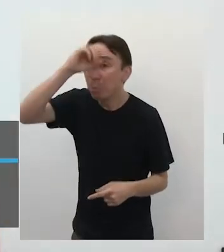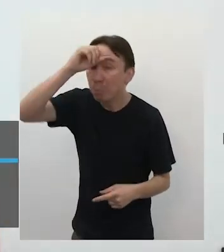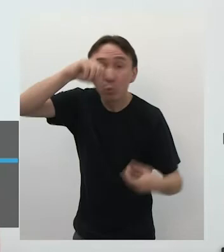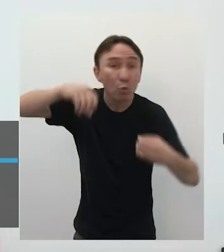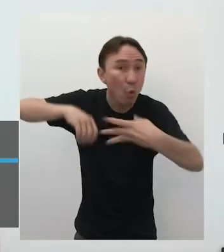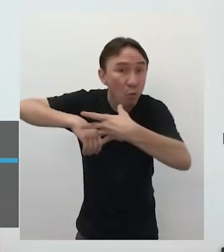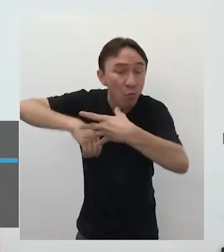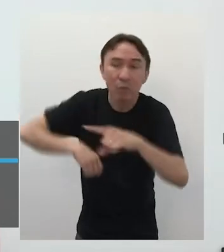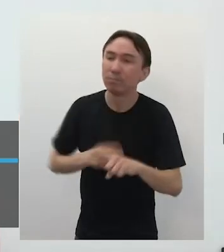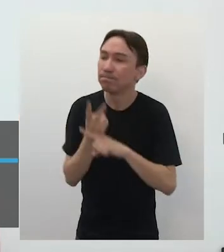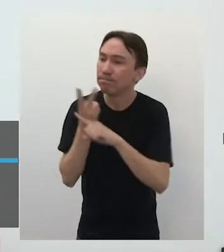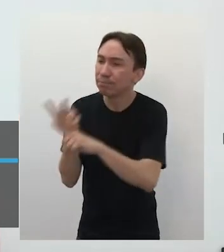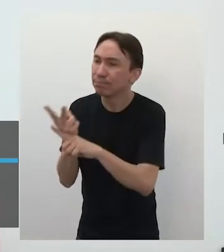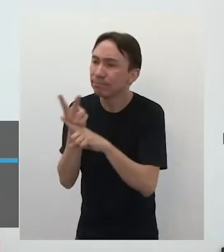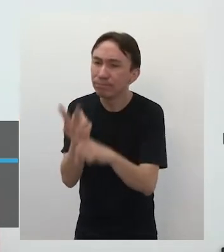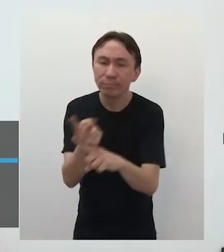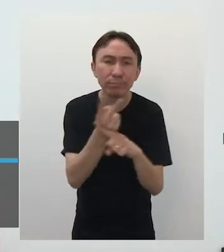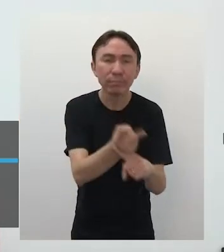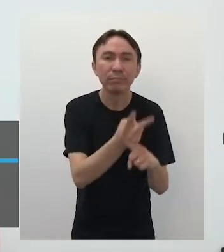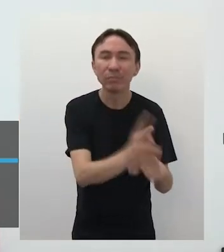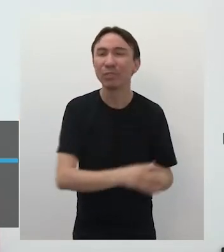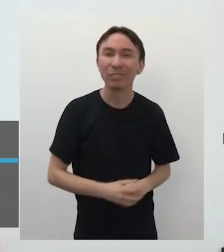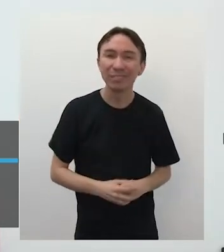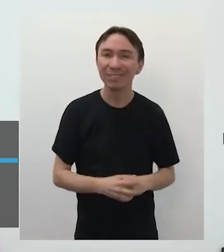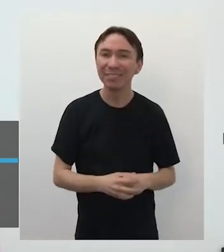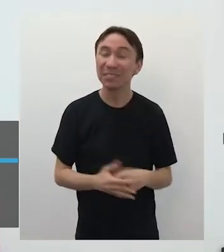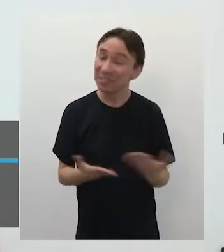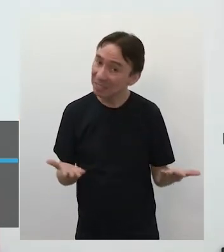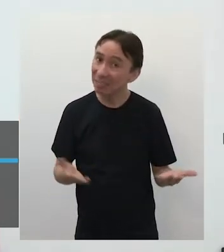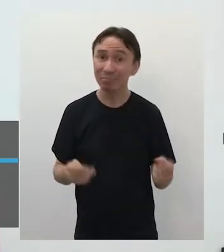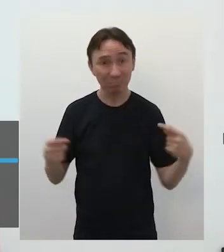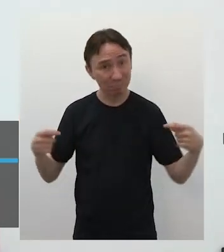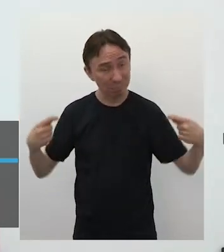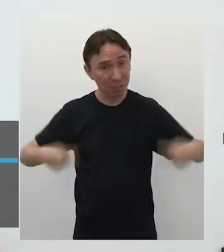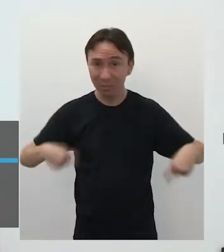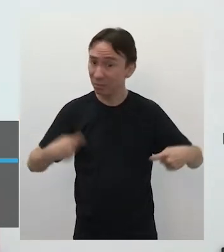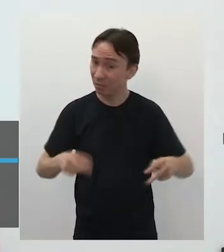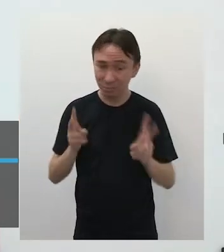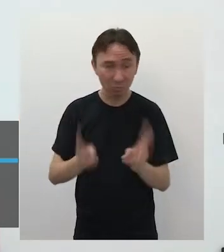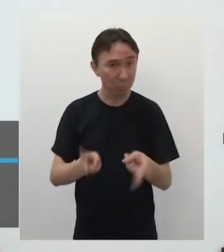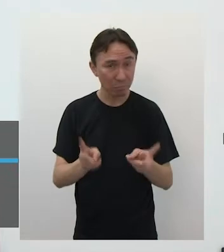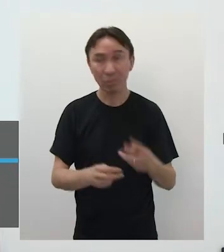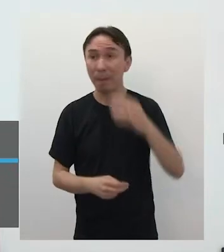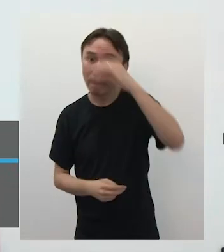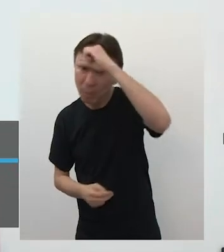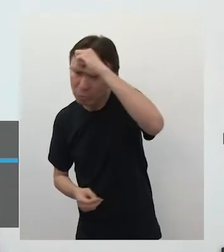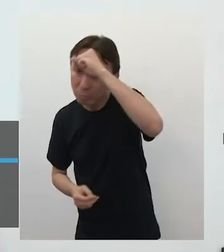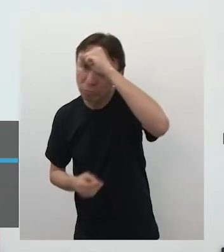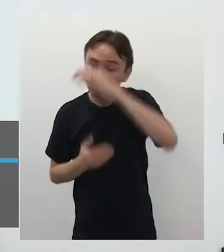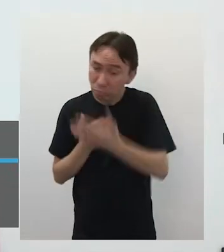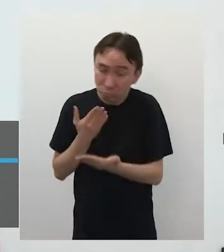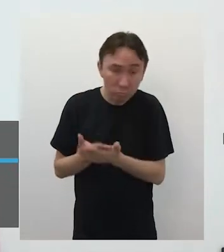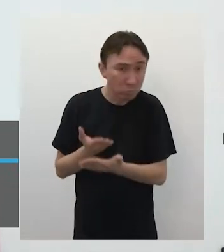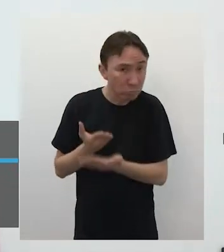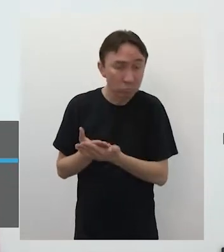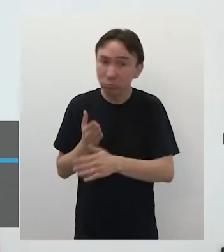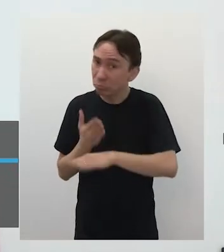mais urgentes, vai chegando mais urgentes, vai chegando mais urgentes. Mas eu digo sempre